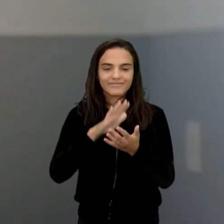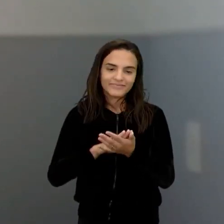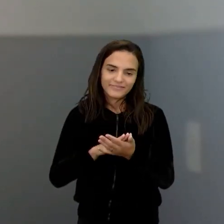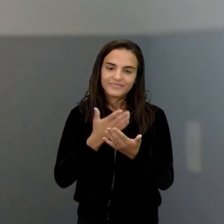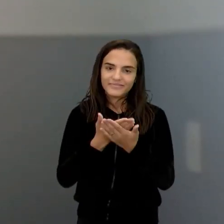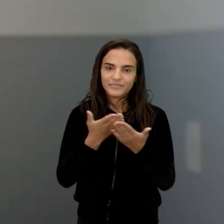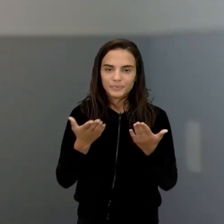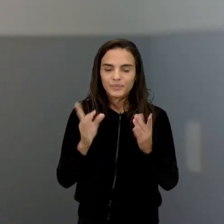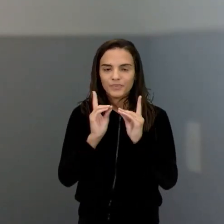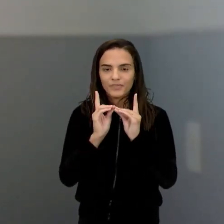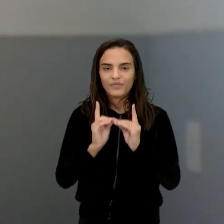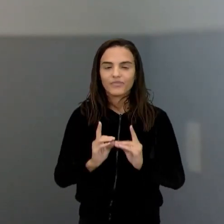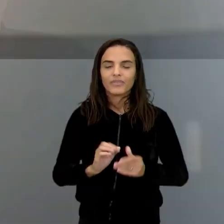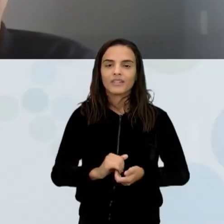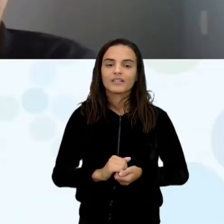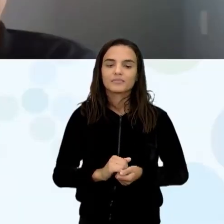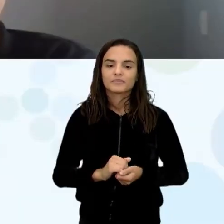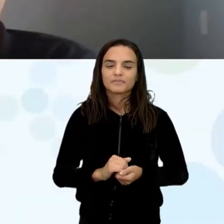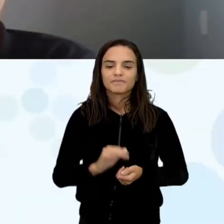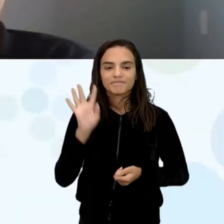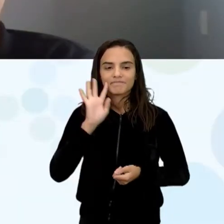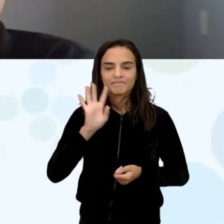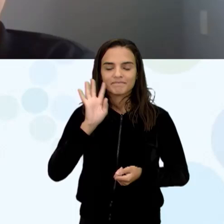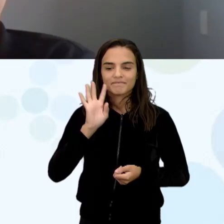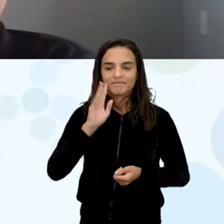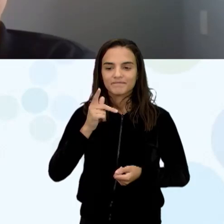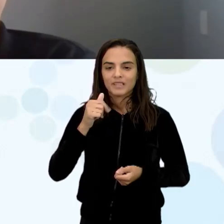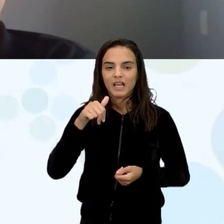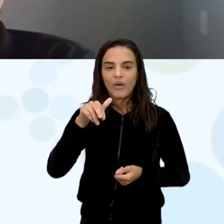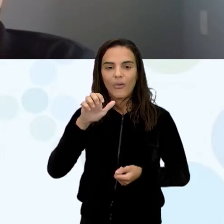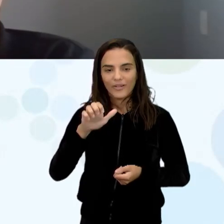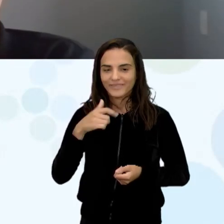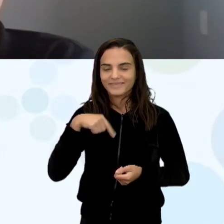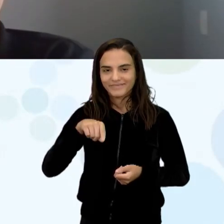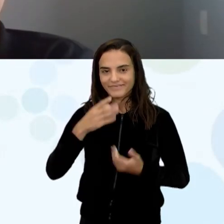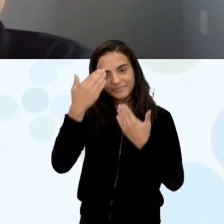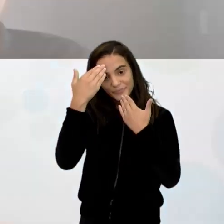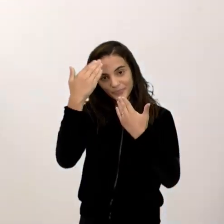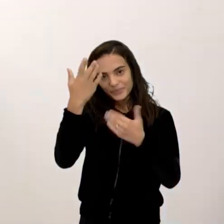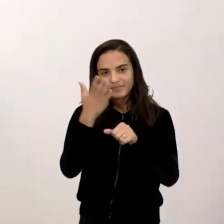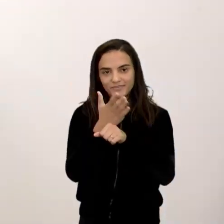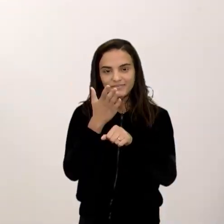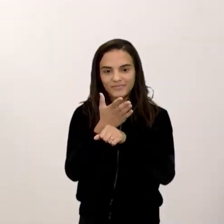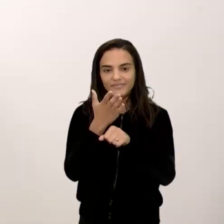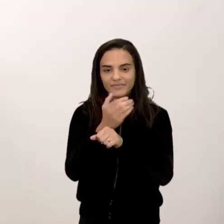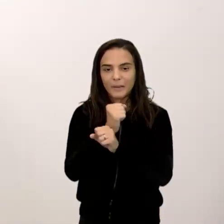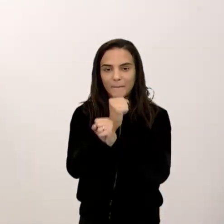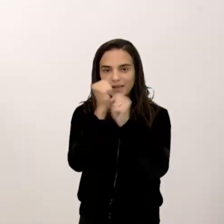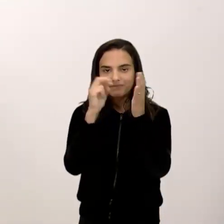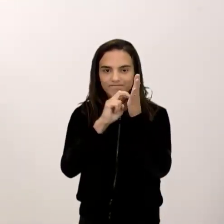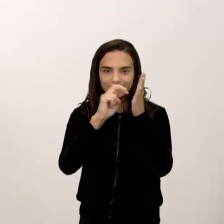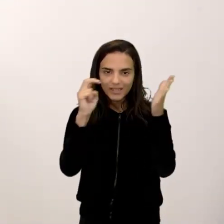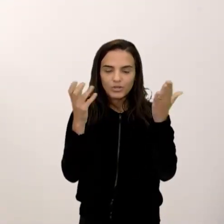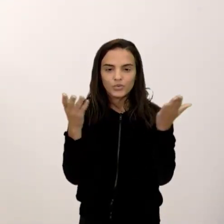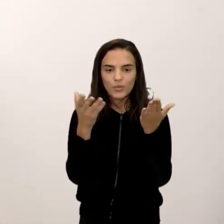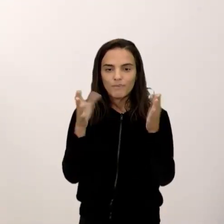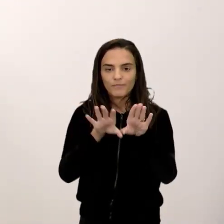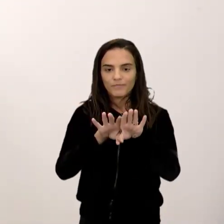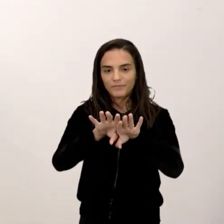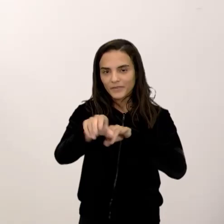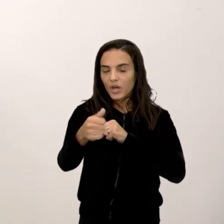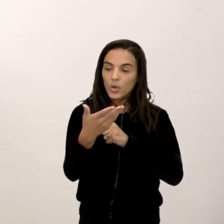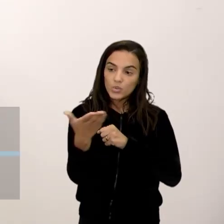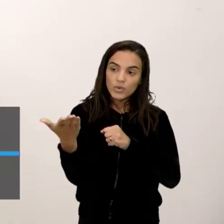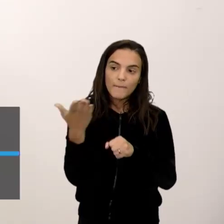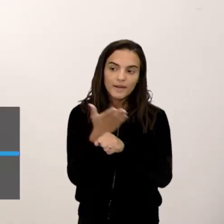sobre deficiência. Que legal, Cauê. Nós que te agradecemos pela sua participação na manhã de hoje nessa formação. Sua